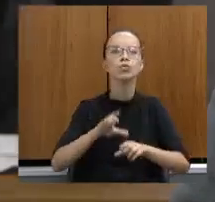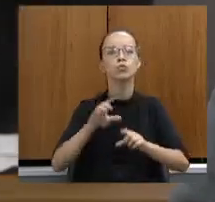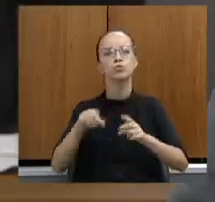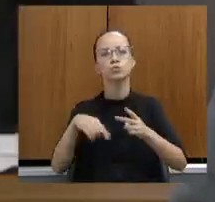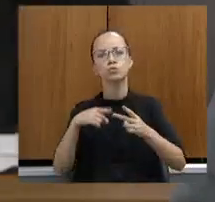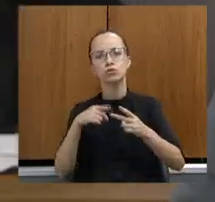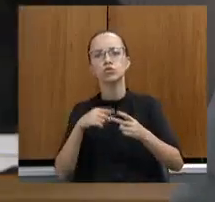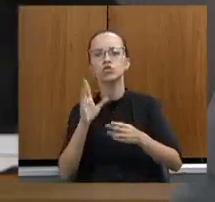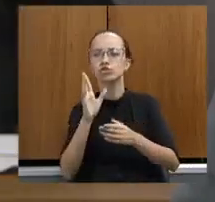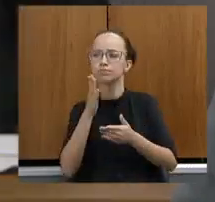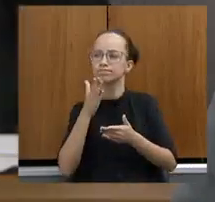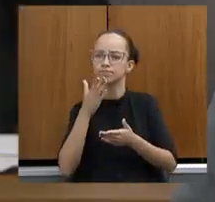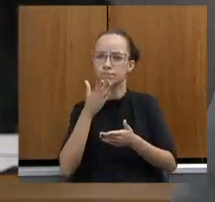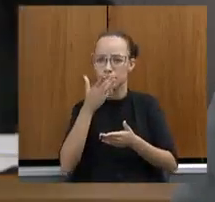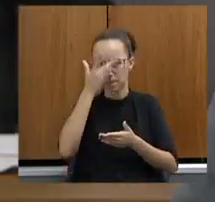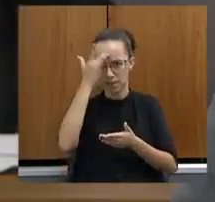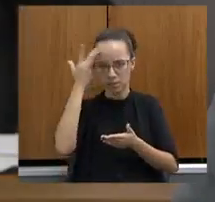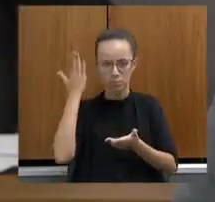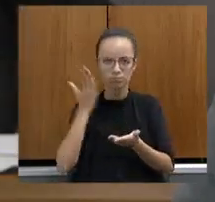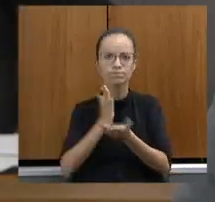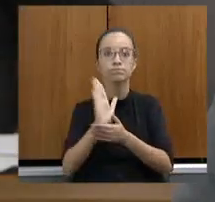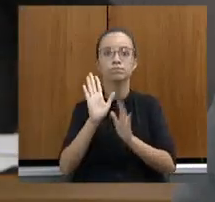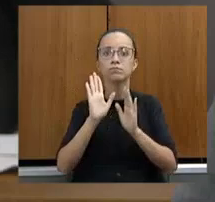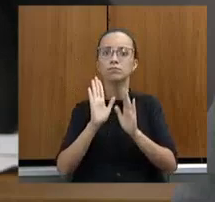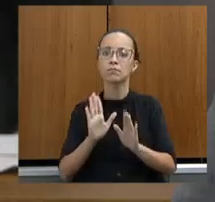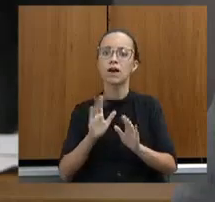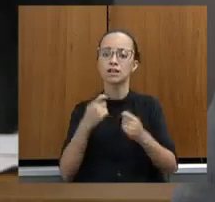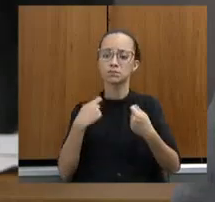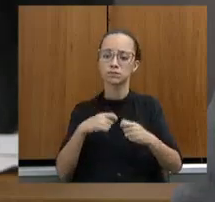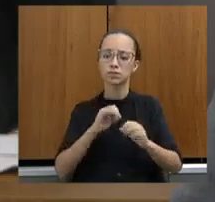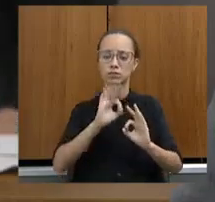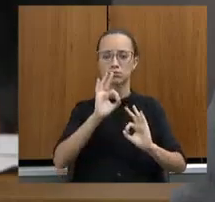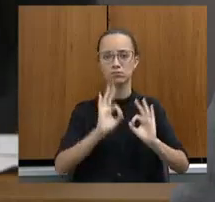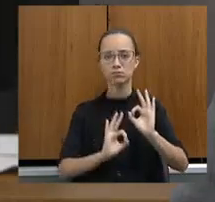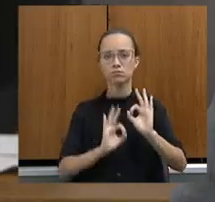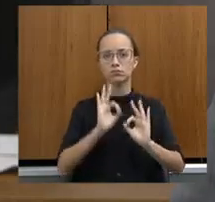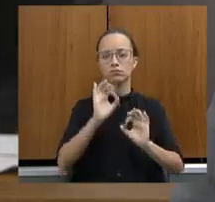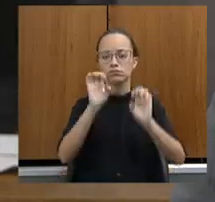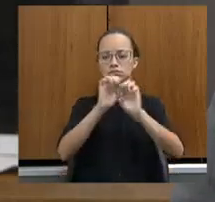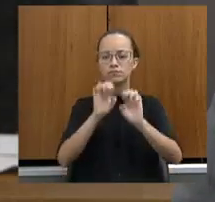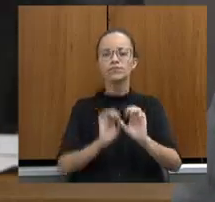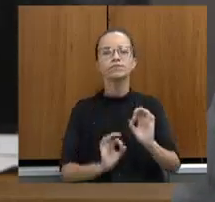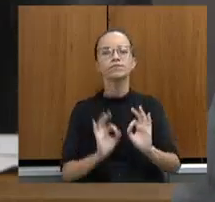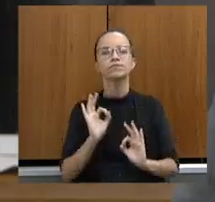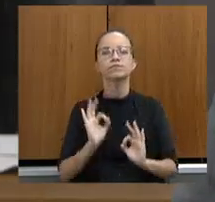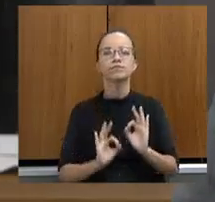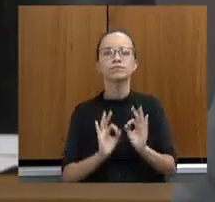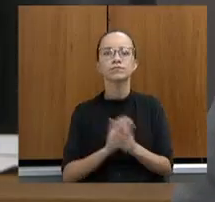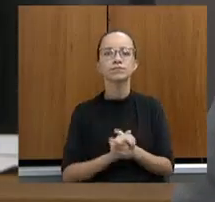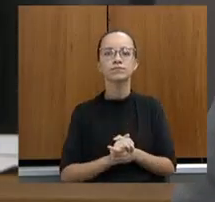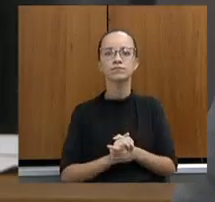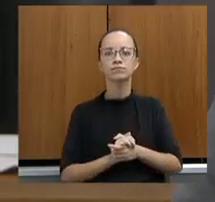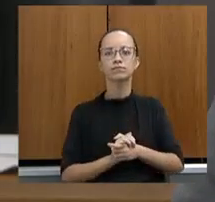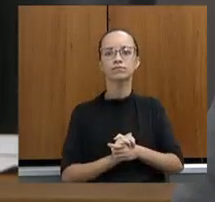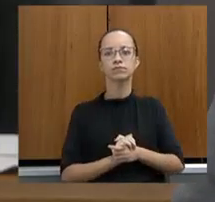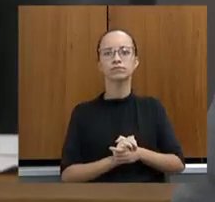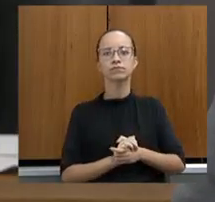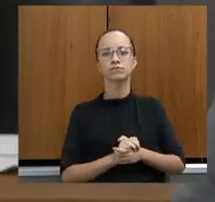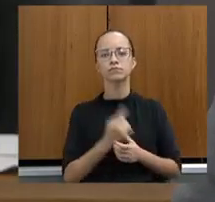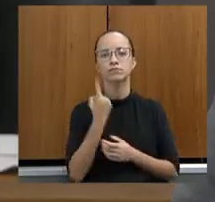nomeações mas como eu coloquei dentro de uma lógica planejada estruturada da última